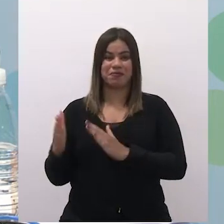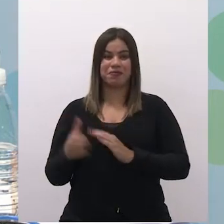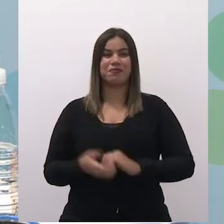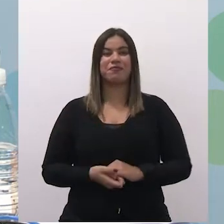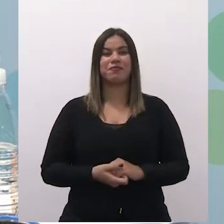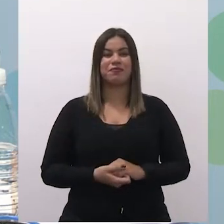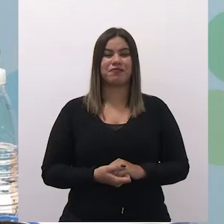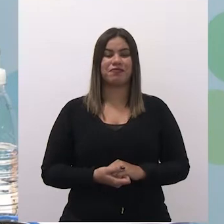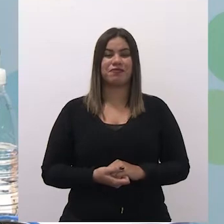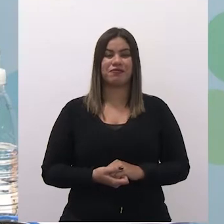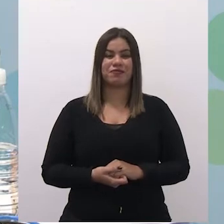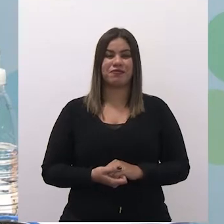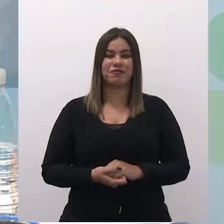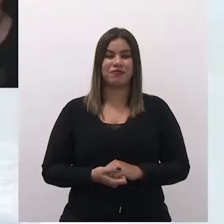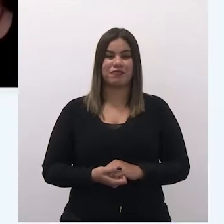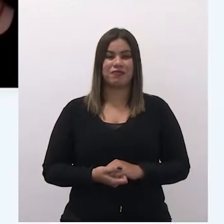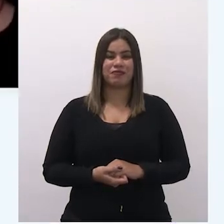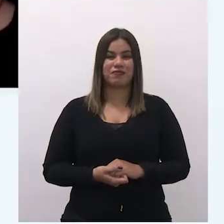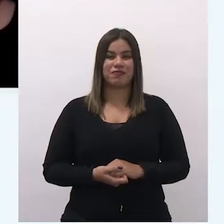favor.